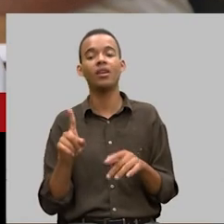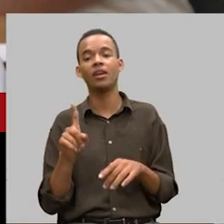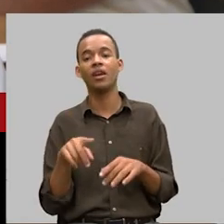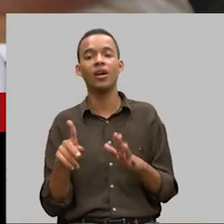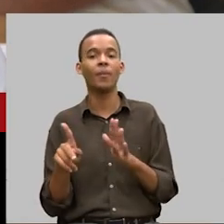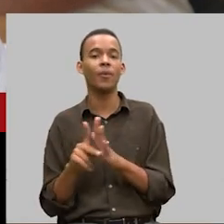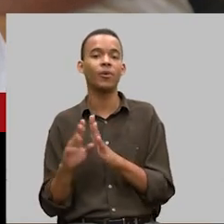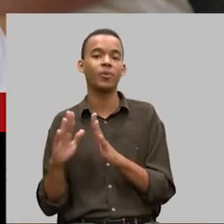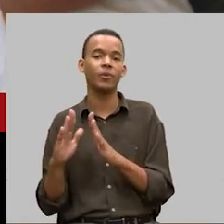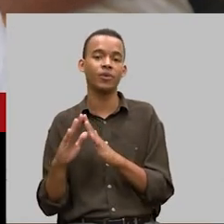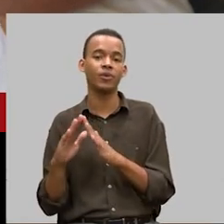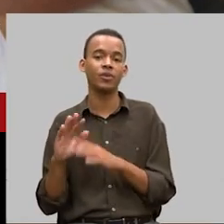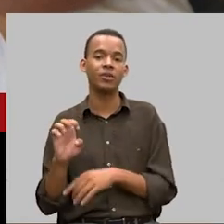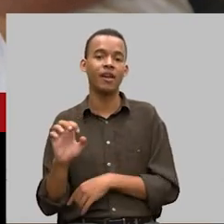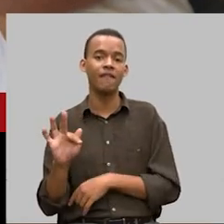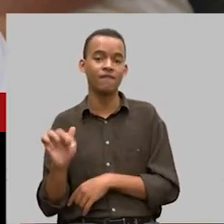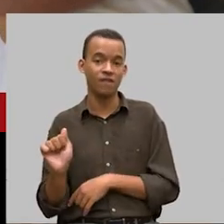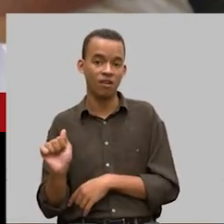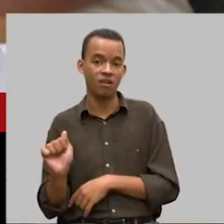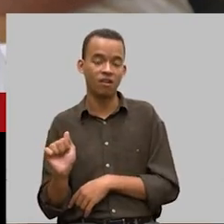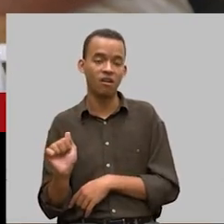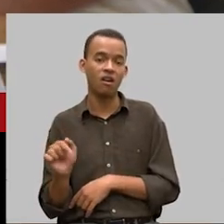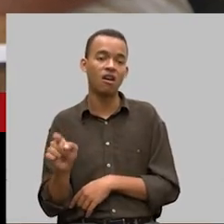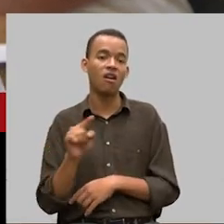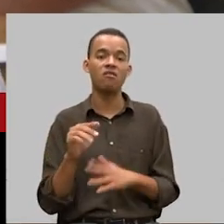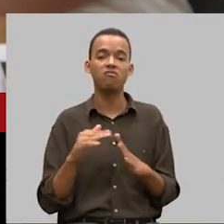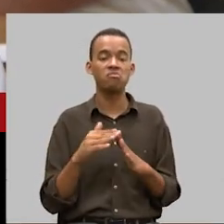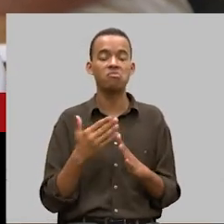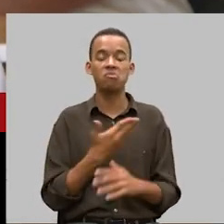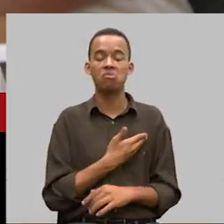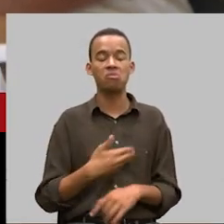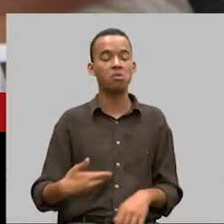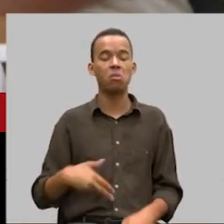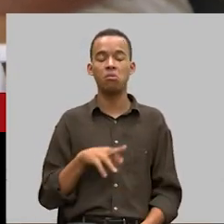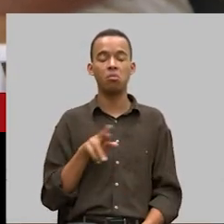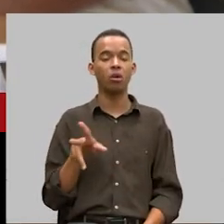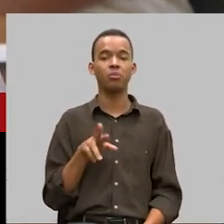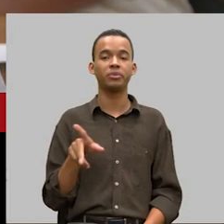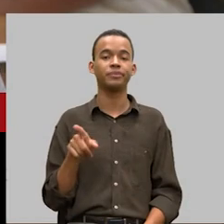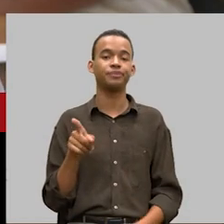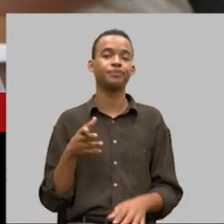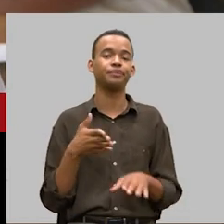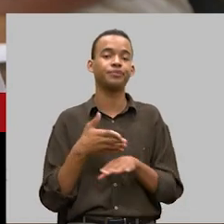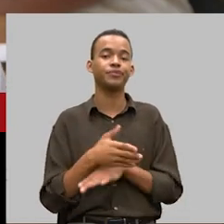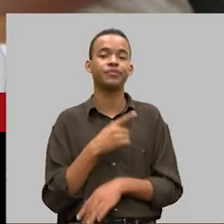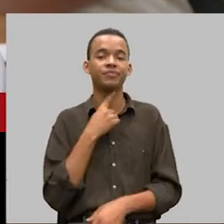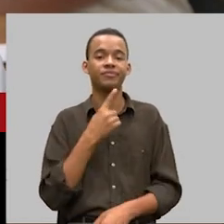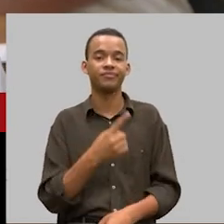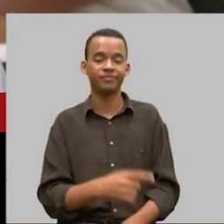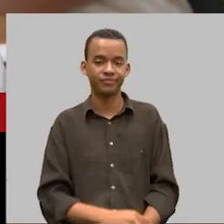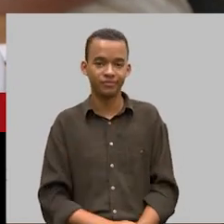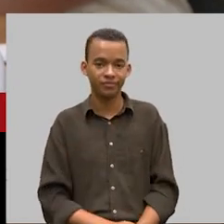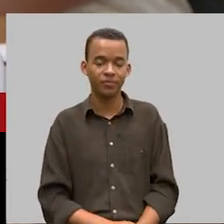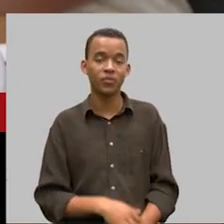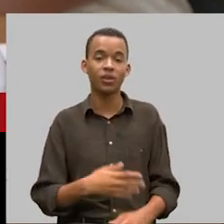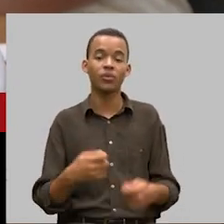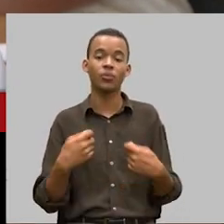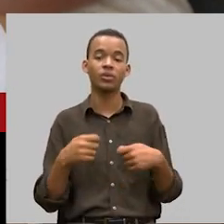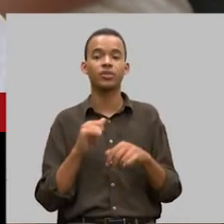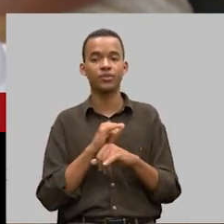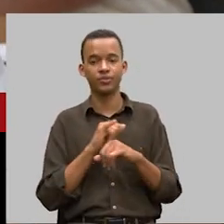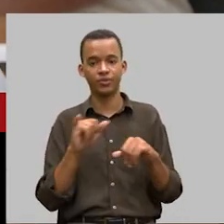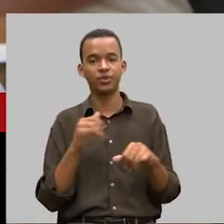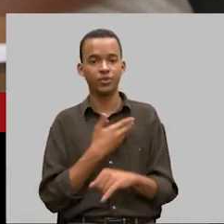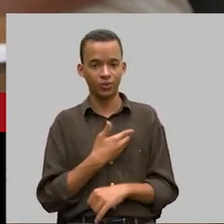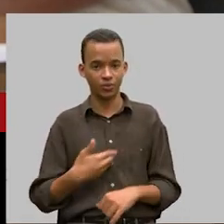pública observa que E aí é importante isso falar disso paraos nossos governantes por porque o próprio estado